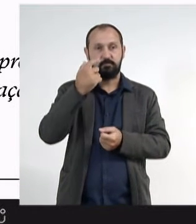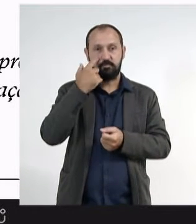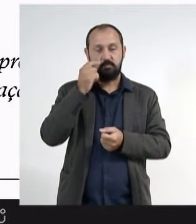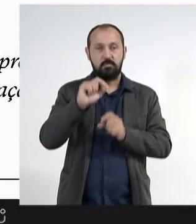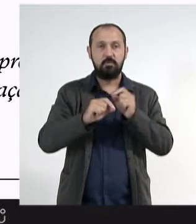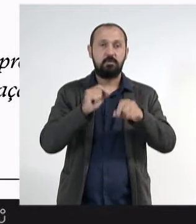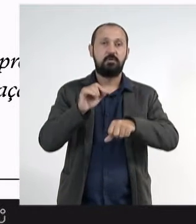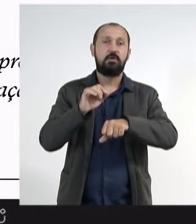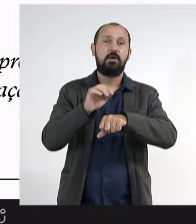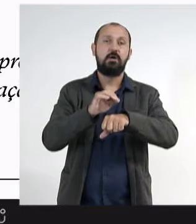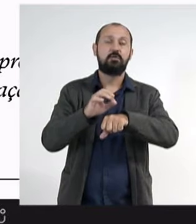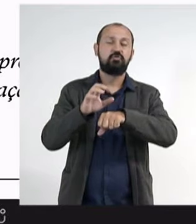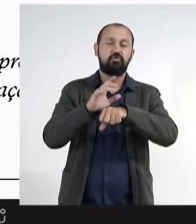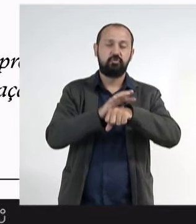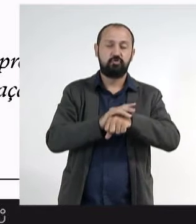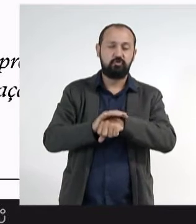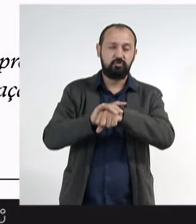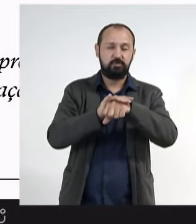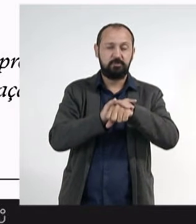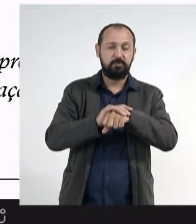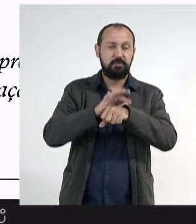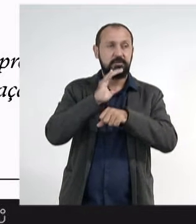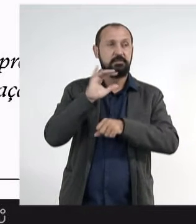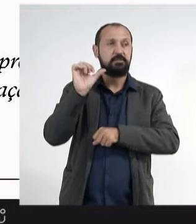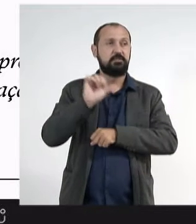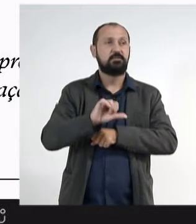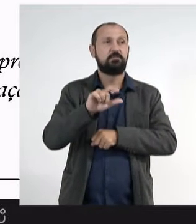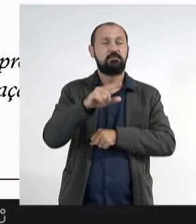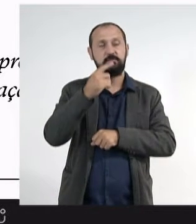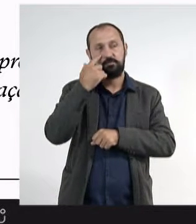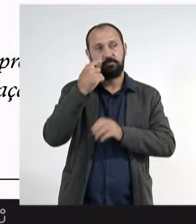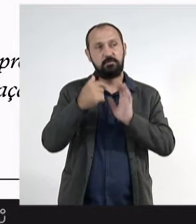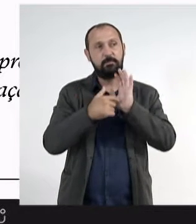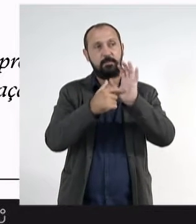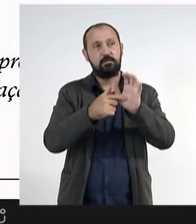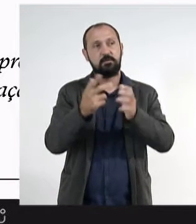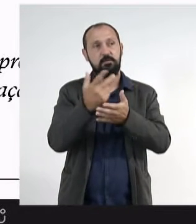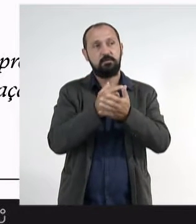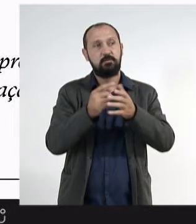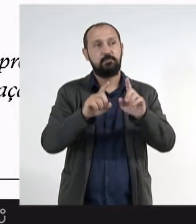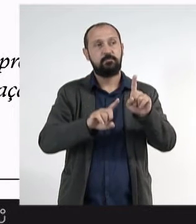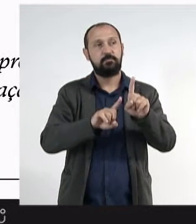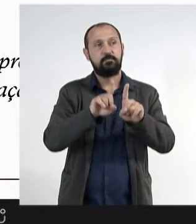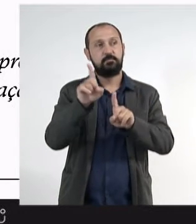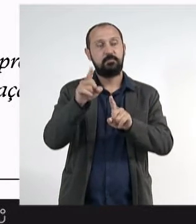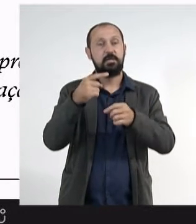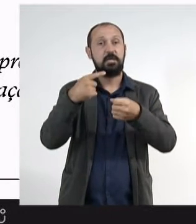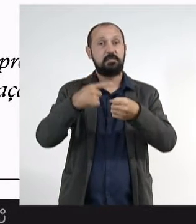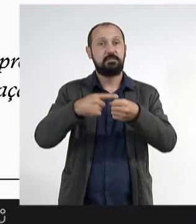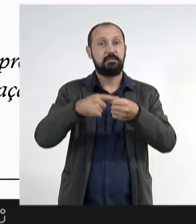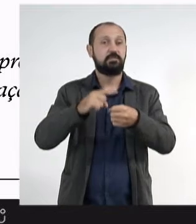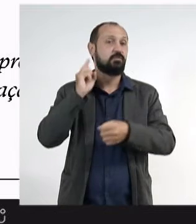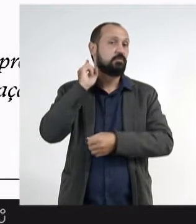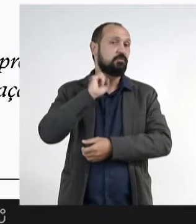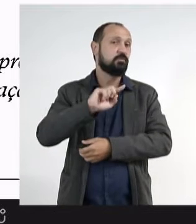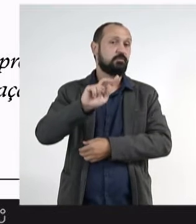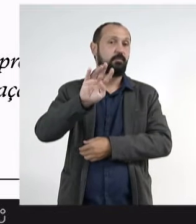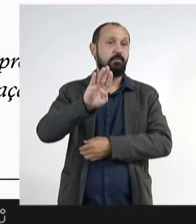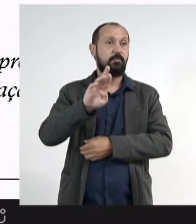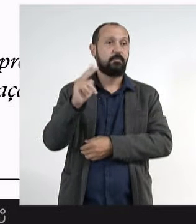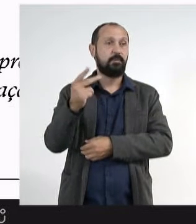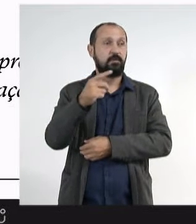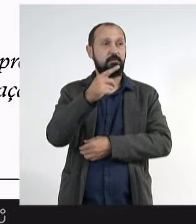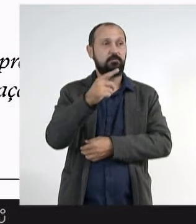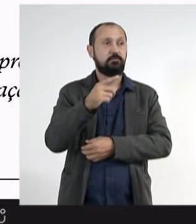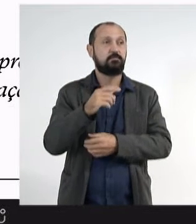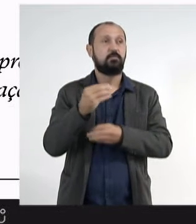costas, doenças de veiculação hídrica são cenários desse tipo. A figura que vocês veem ali é a cidade de Belo Horizonte, mostrando